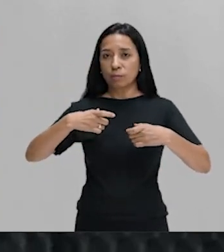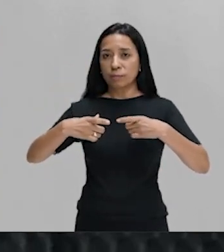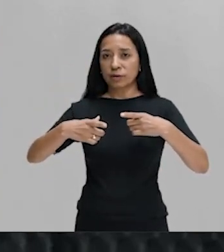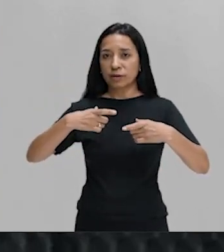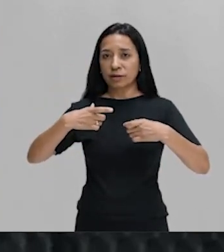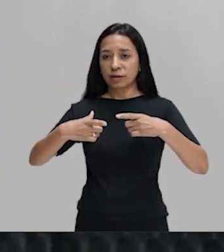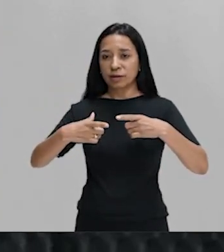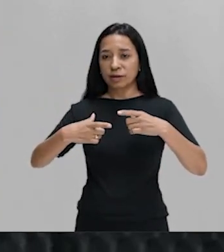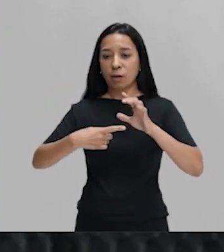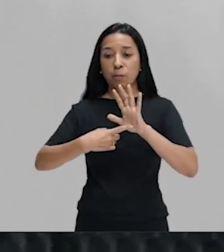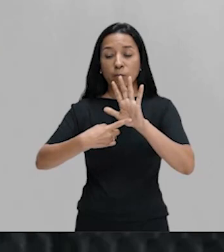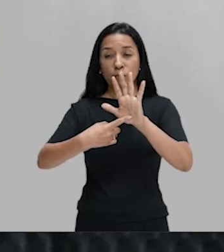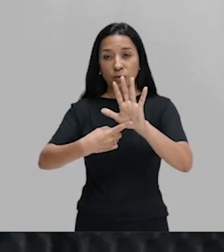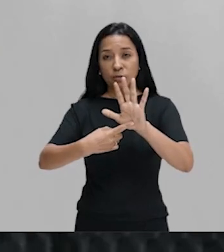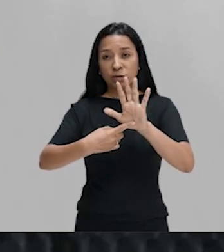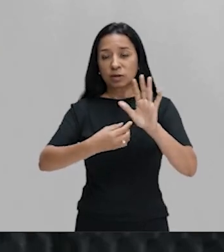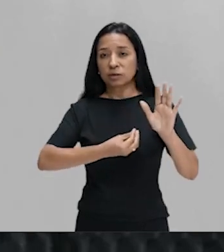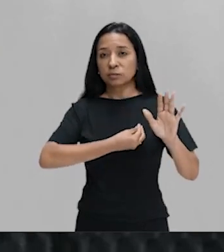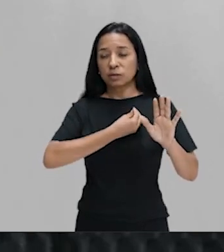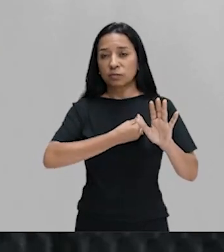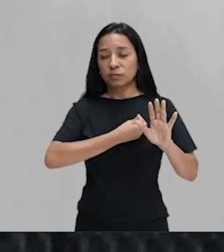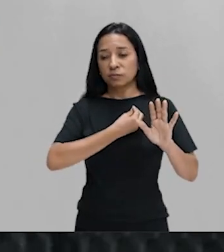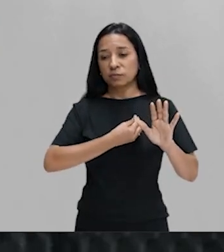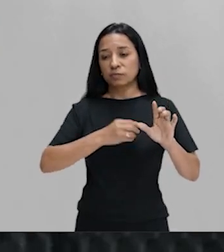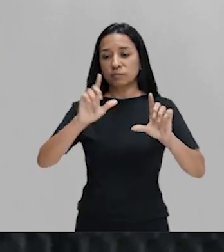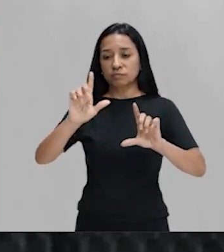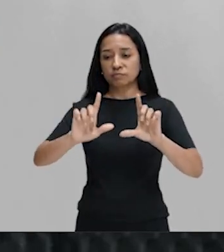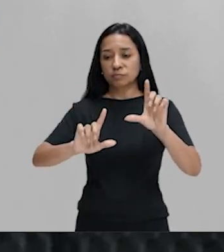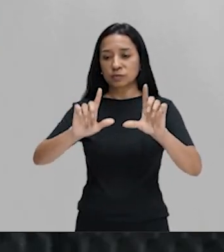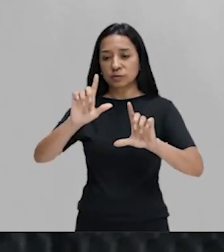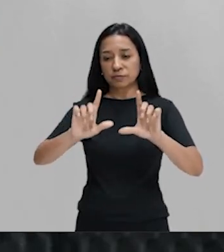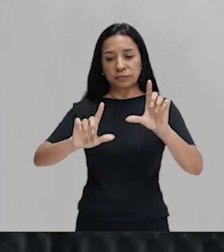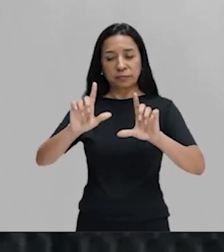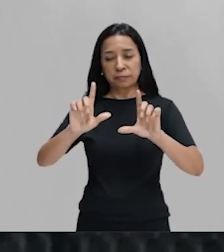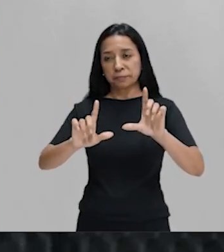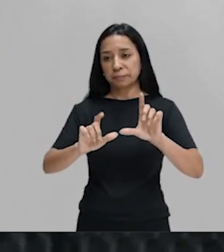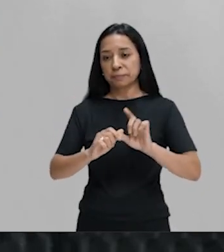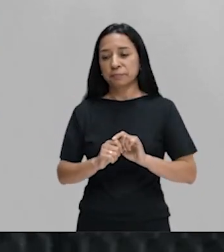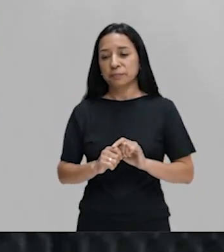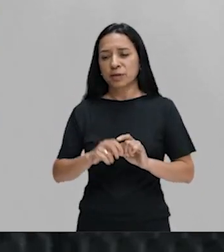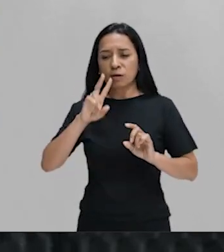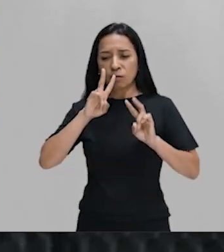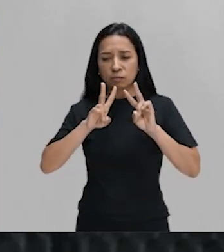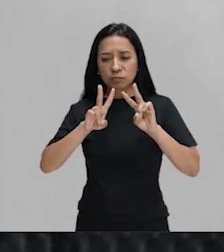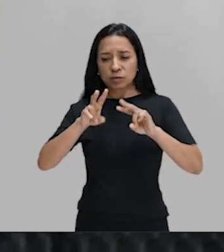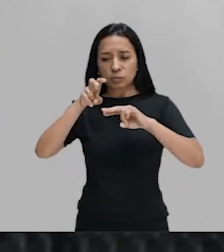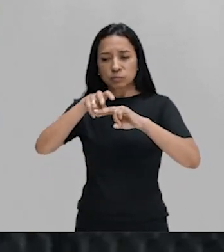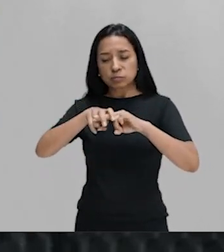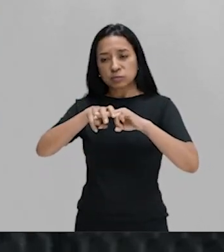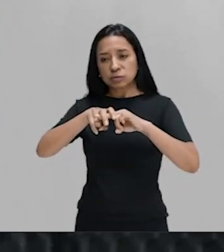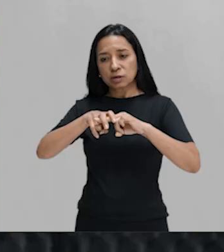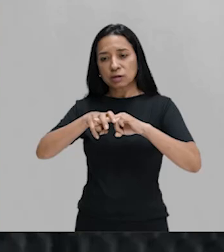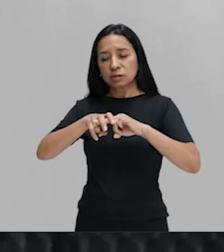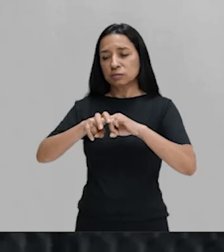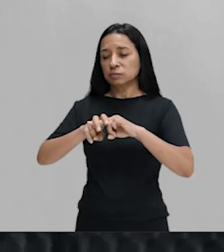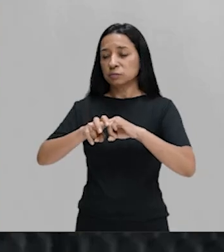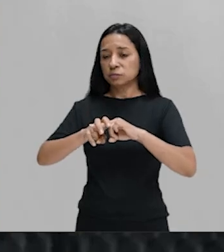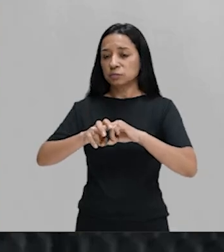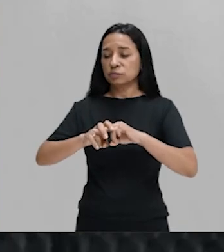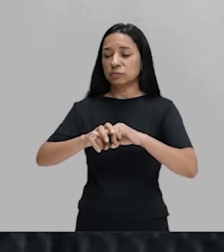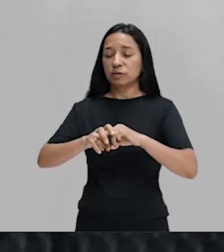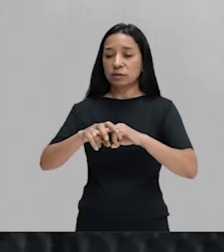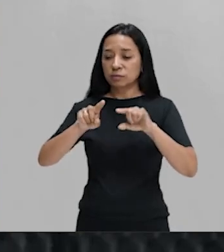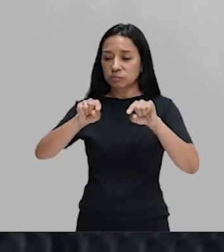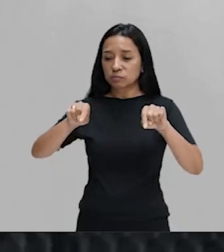ao vivo. A guerra acontecendo e você olhando da sua casa. Pela primeira vez,